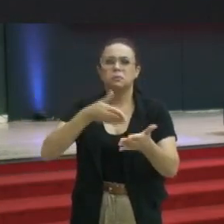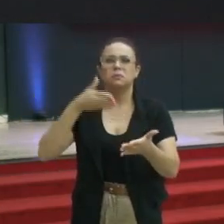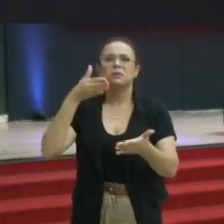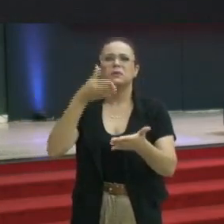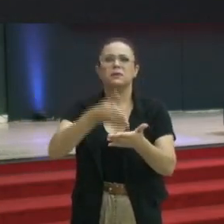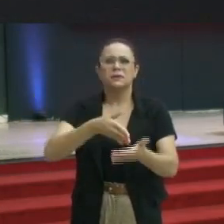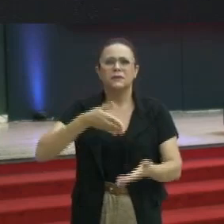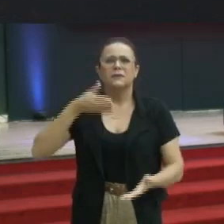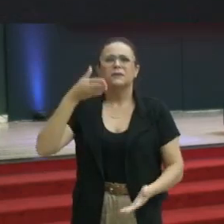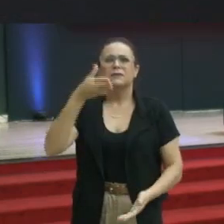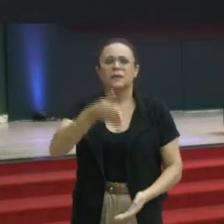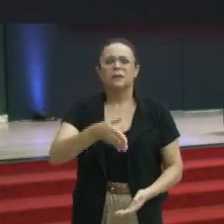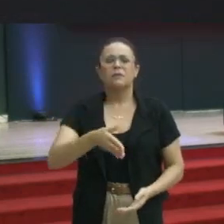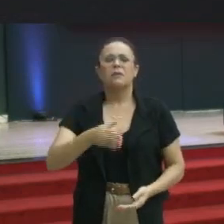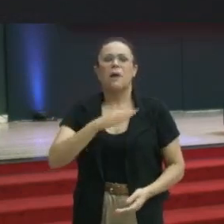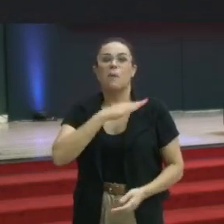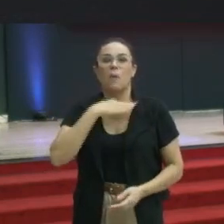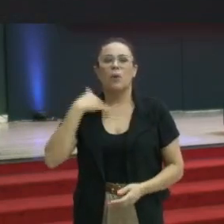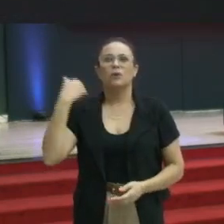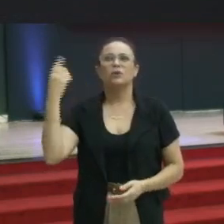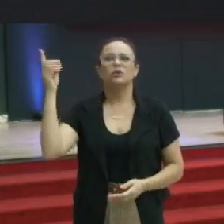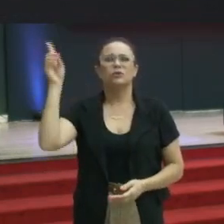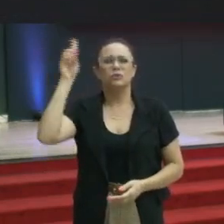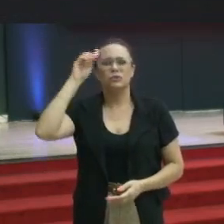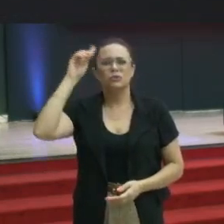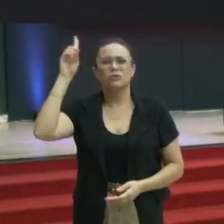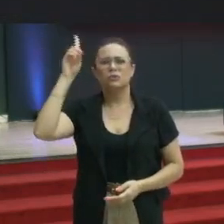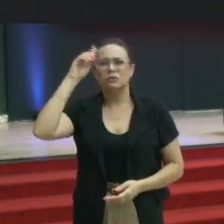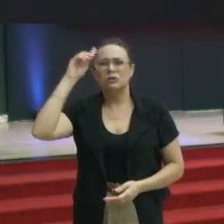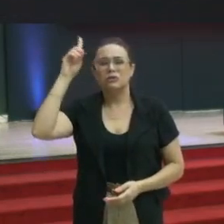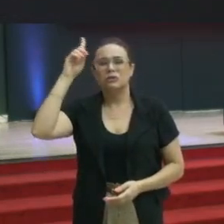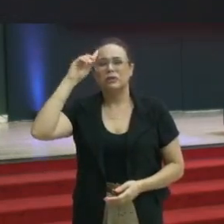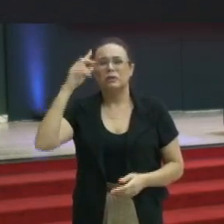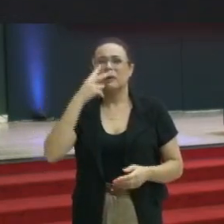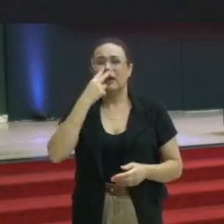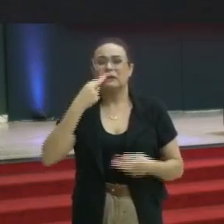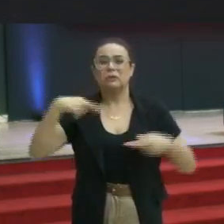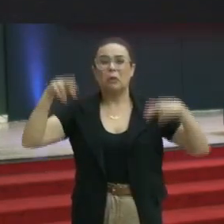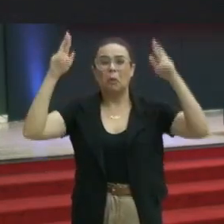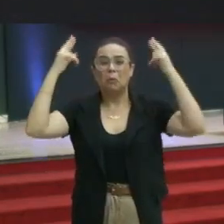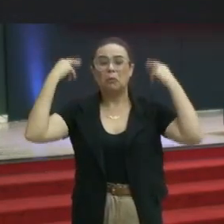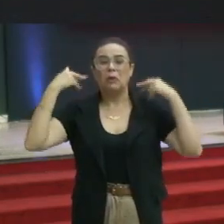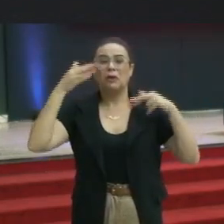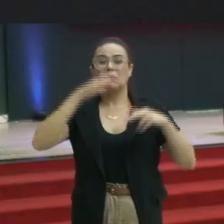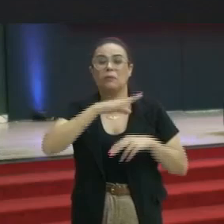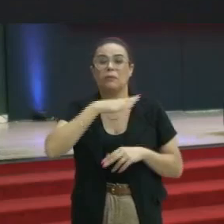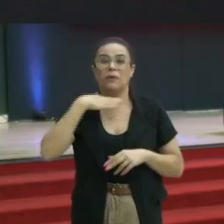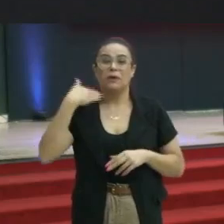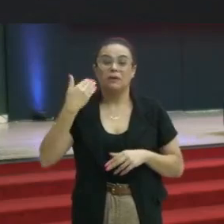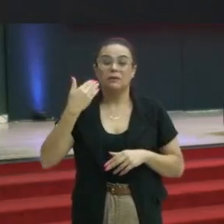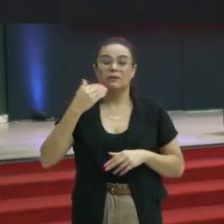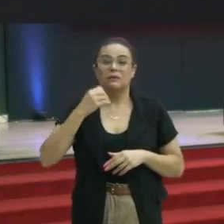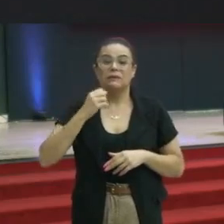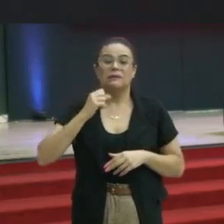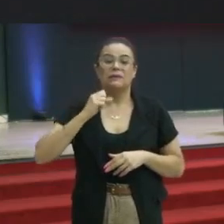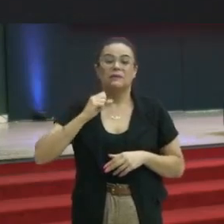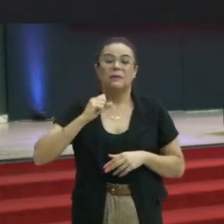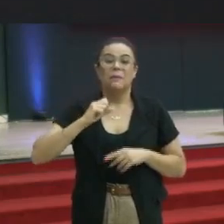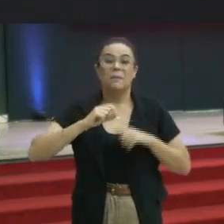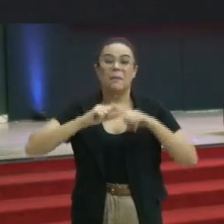como ovelhas destinadas ao matadouro. Mas em todas